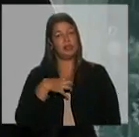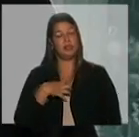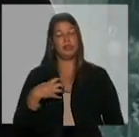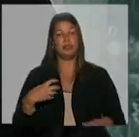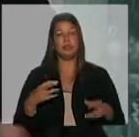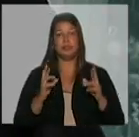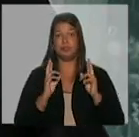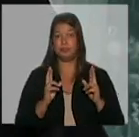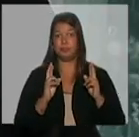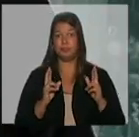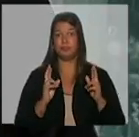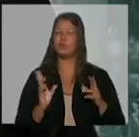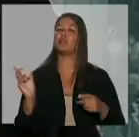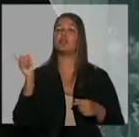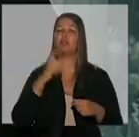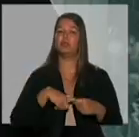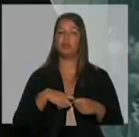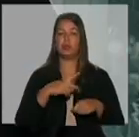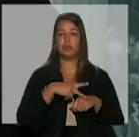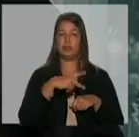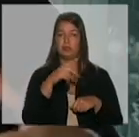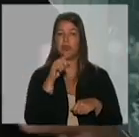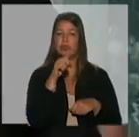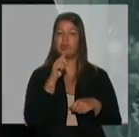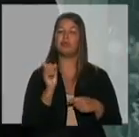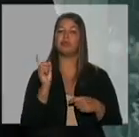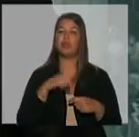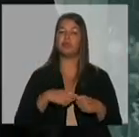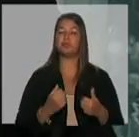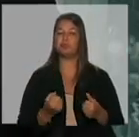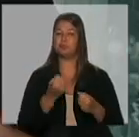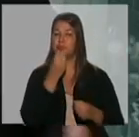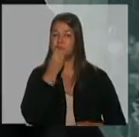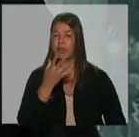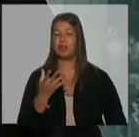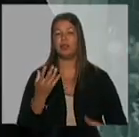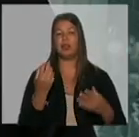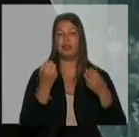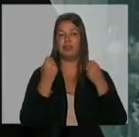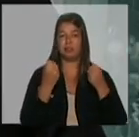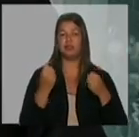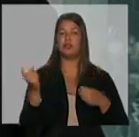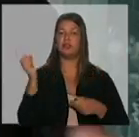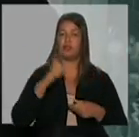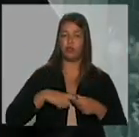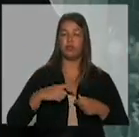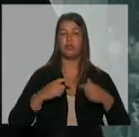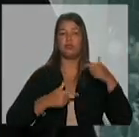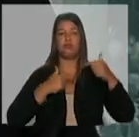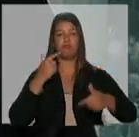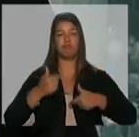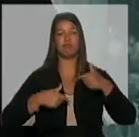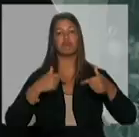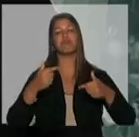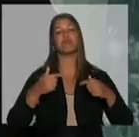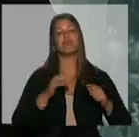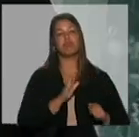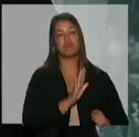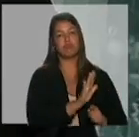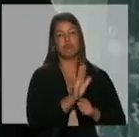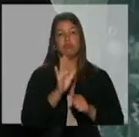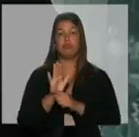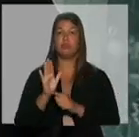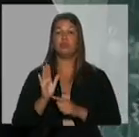torcemos pela retomada da Petrobras, que a Petrobras volte a ser pujante, volte a gerar emprego, volte a gerar serviços, né, porque isso